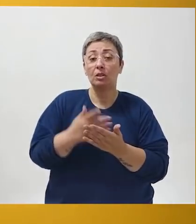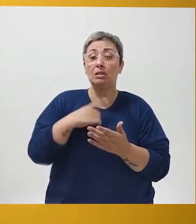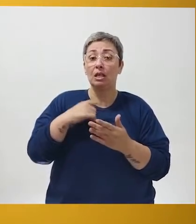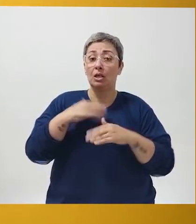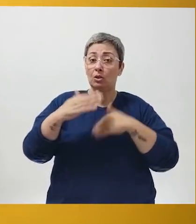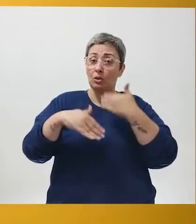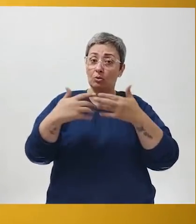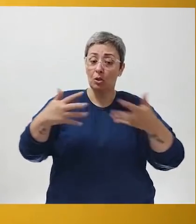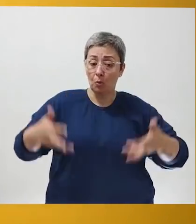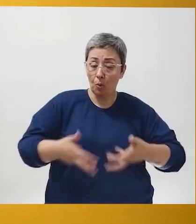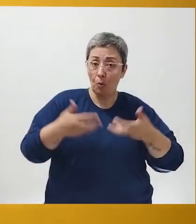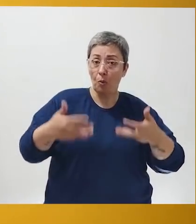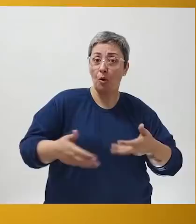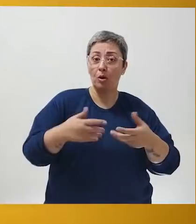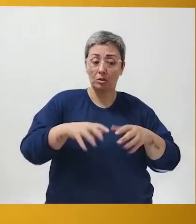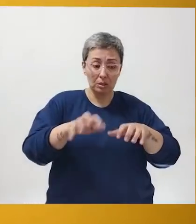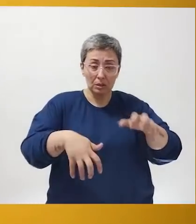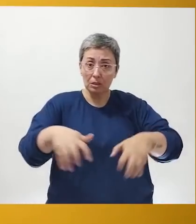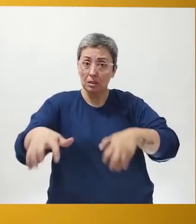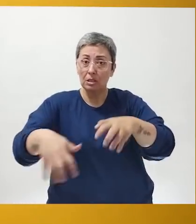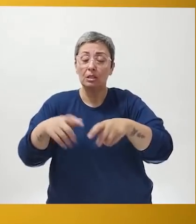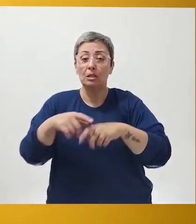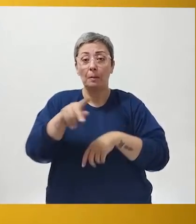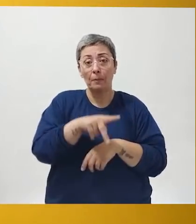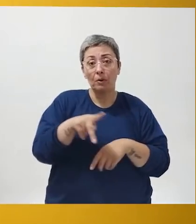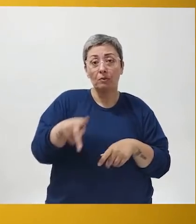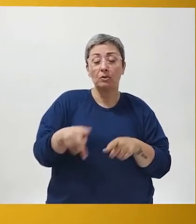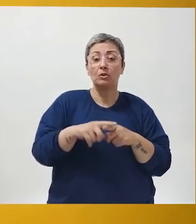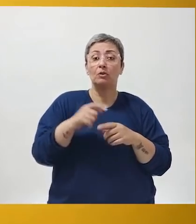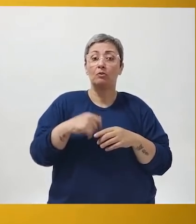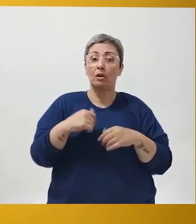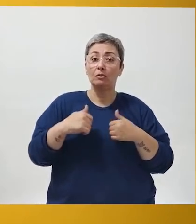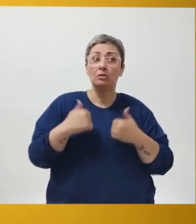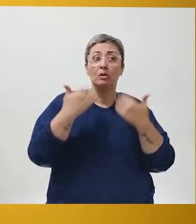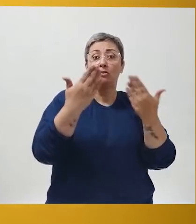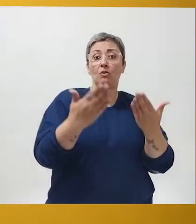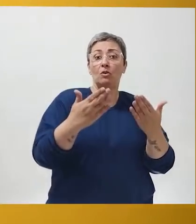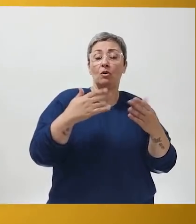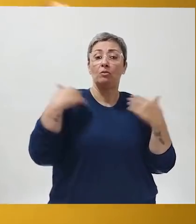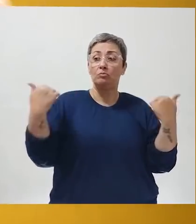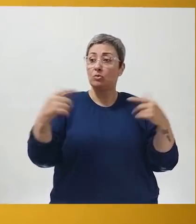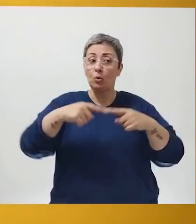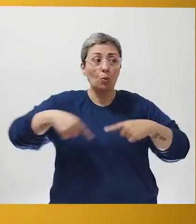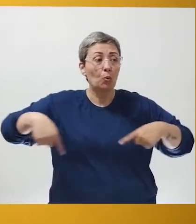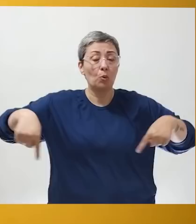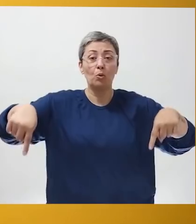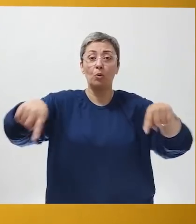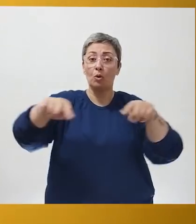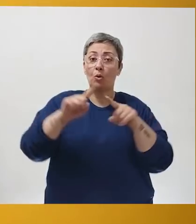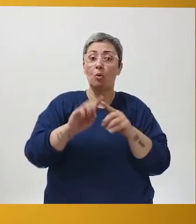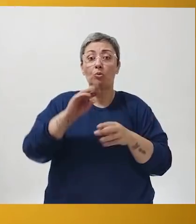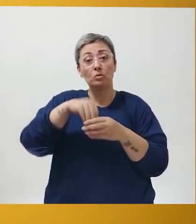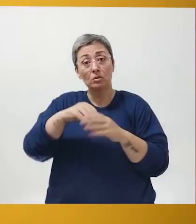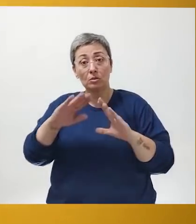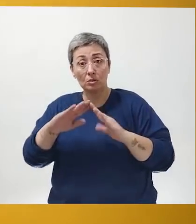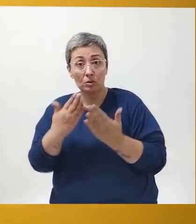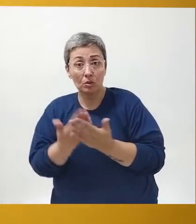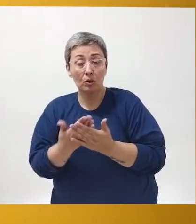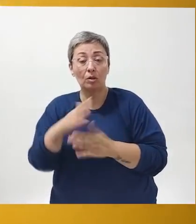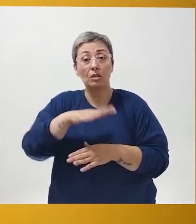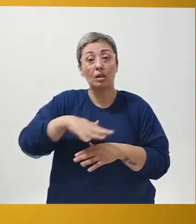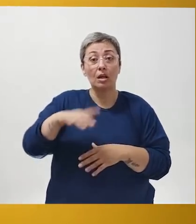assim, ó. Vem aqui mais pertinho da planta. Isso, passa assim, ó. Isso. A gente vai